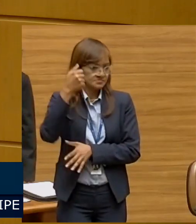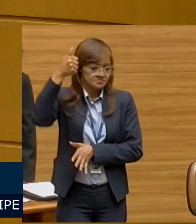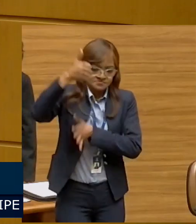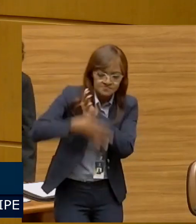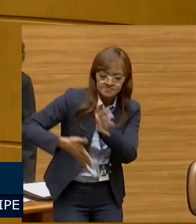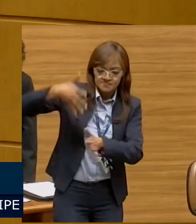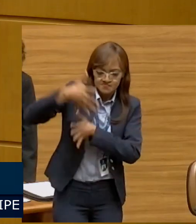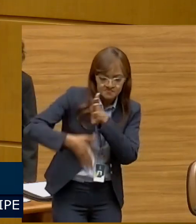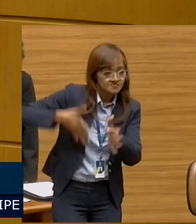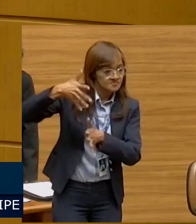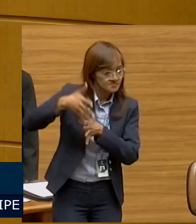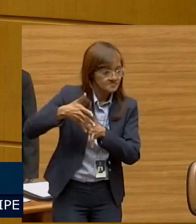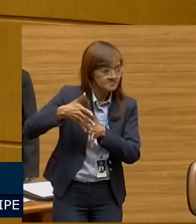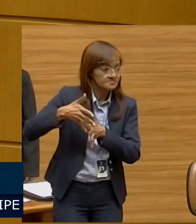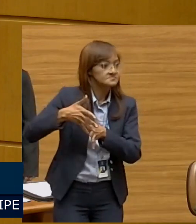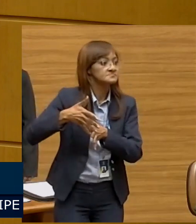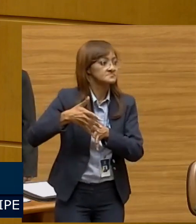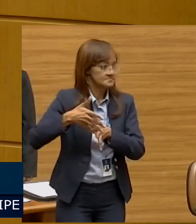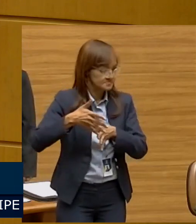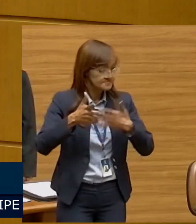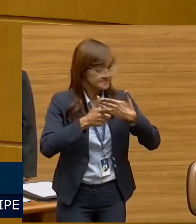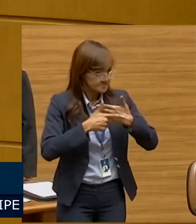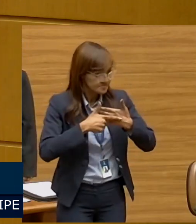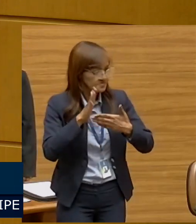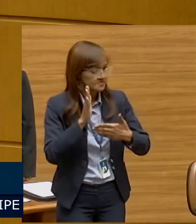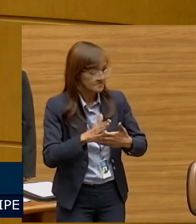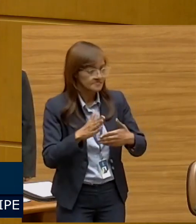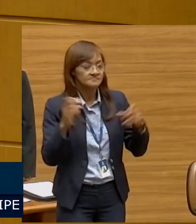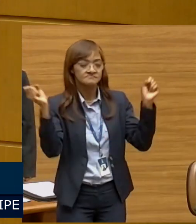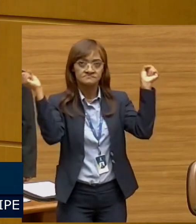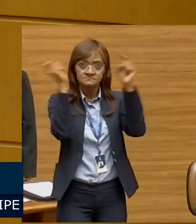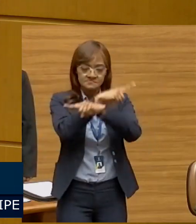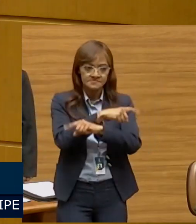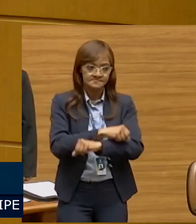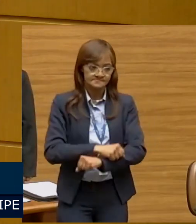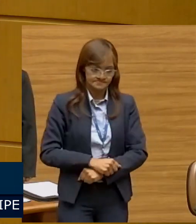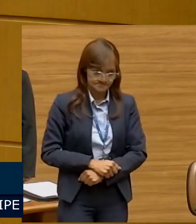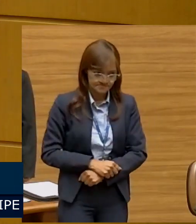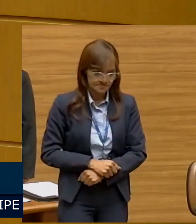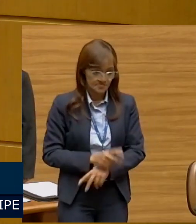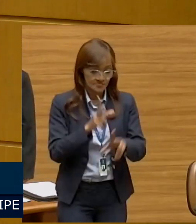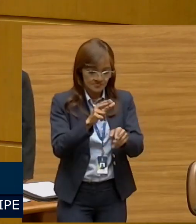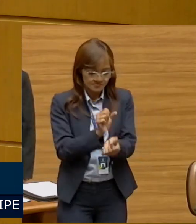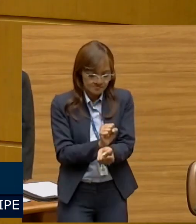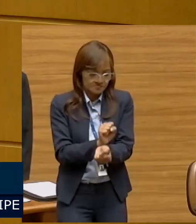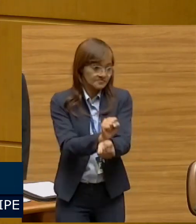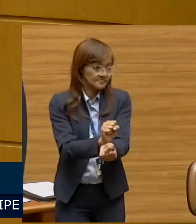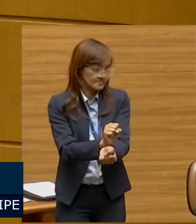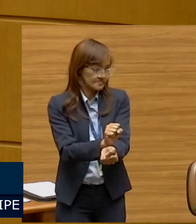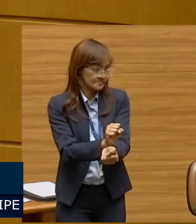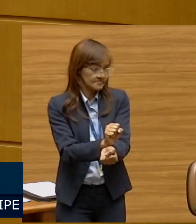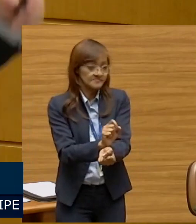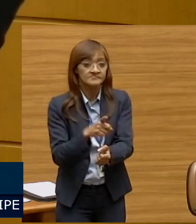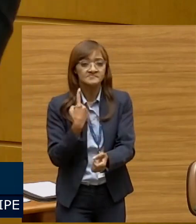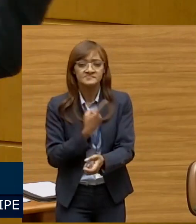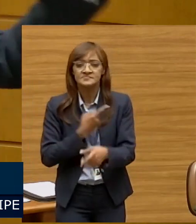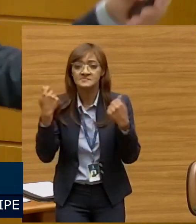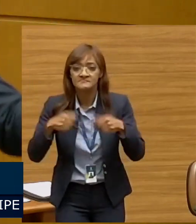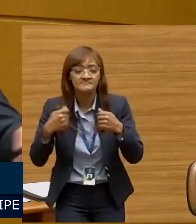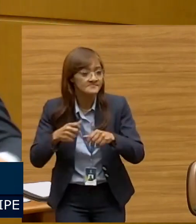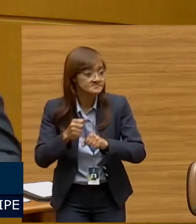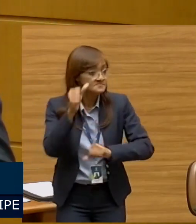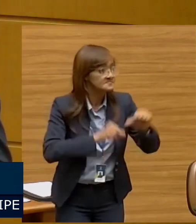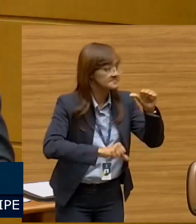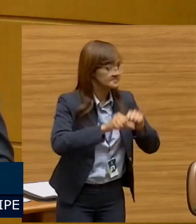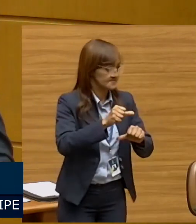nesse exercício de função, é trabalhar de forma análoga a escravo. E a gente precisa repensar nesse molde. E essa